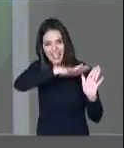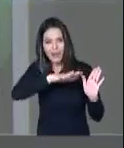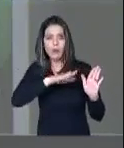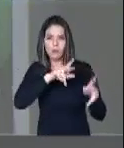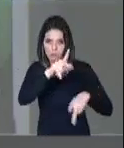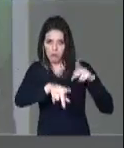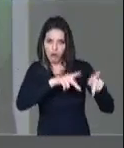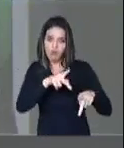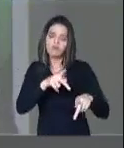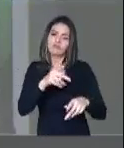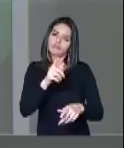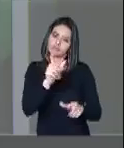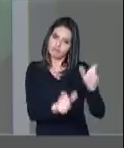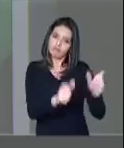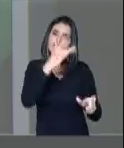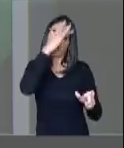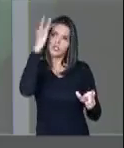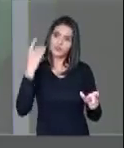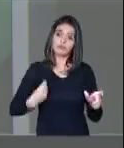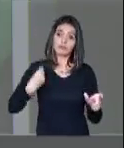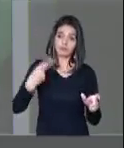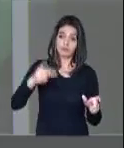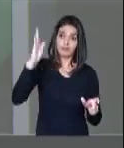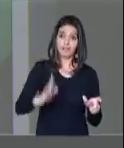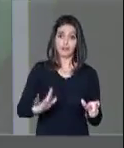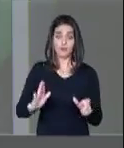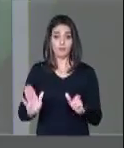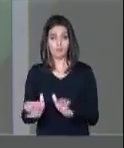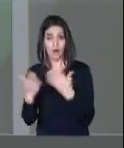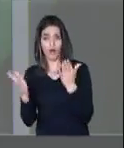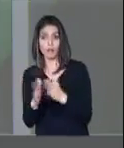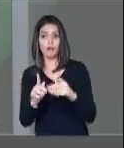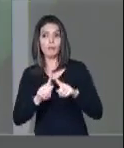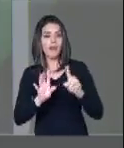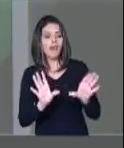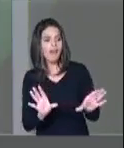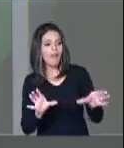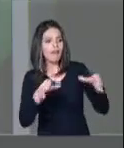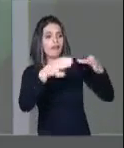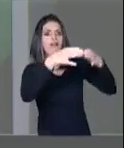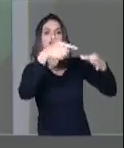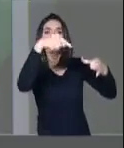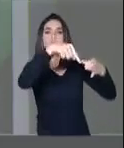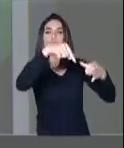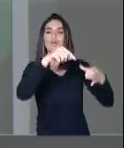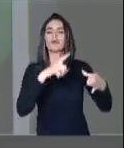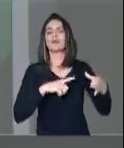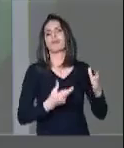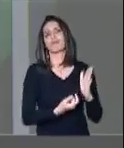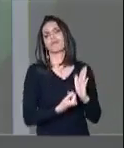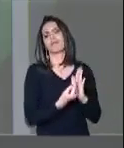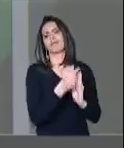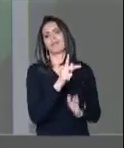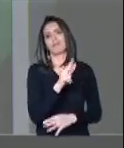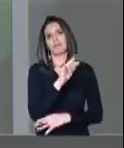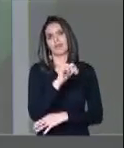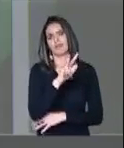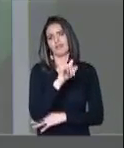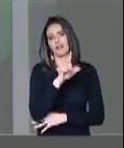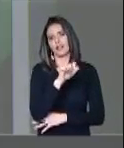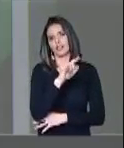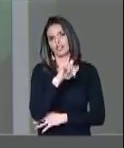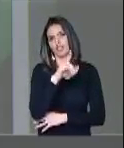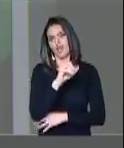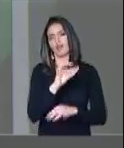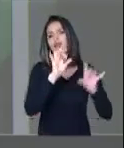sim, infelizmente, no Brasil, que é um país pobre, na classe dos mais privilegiados. Então, gente, se a gente